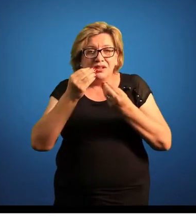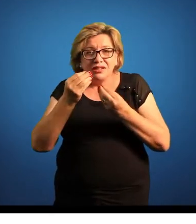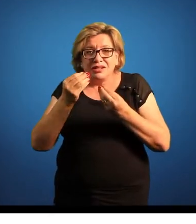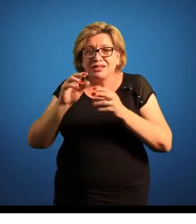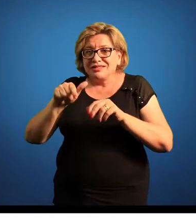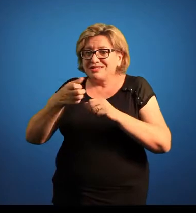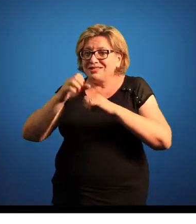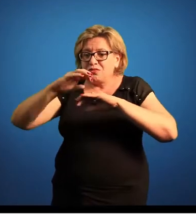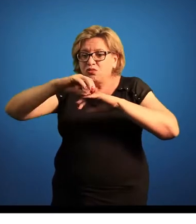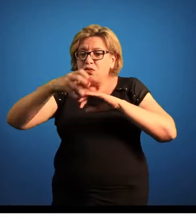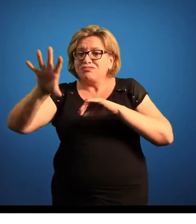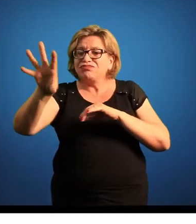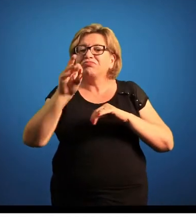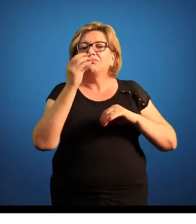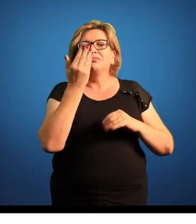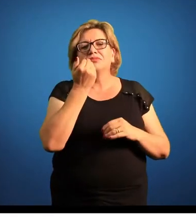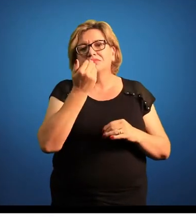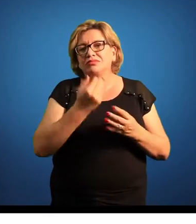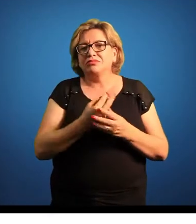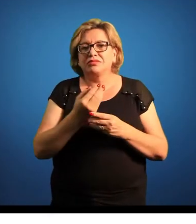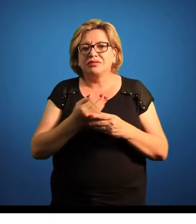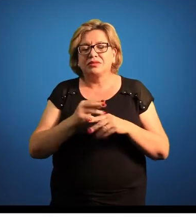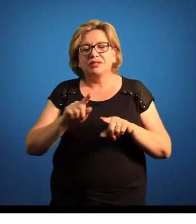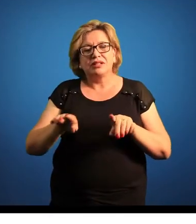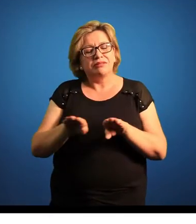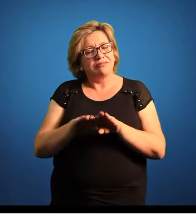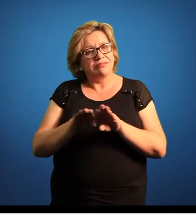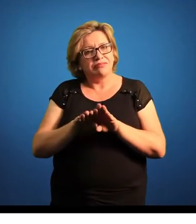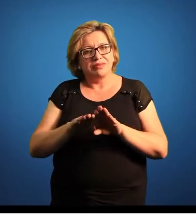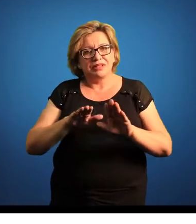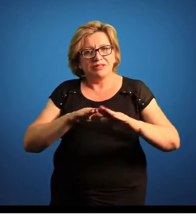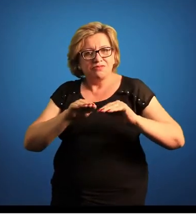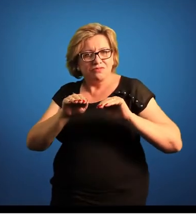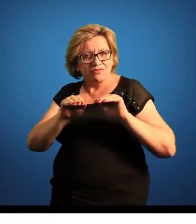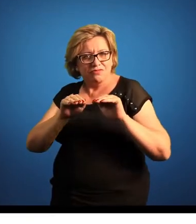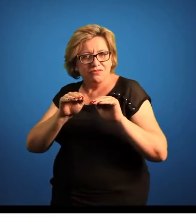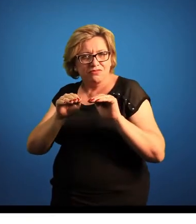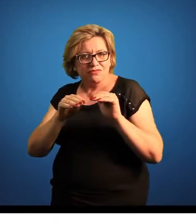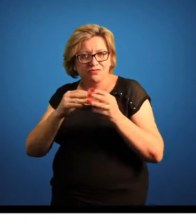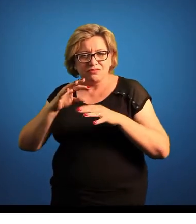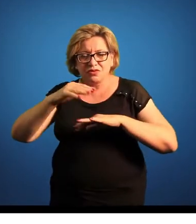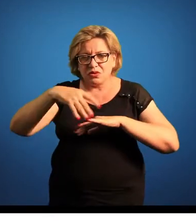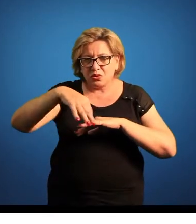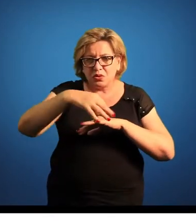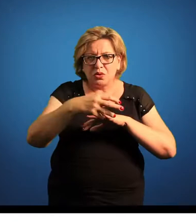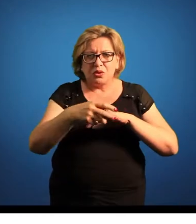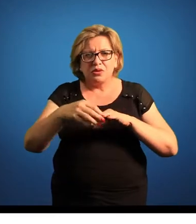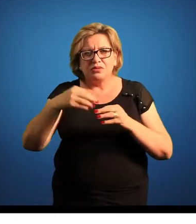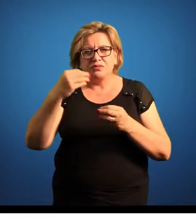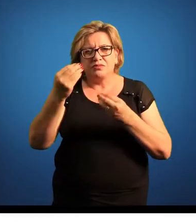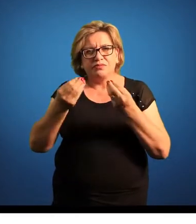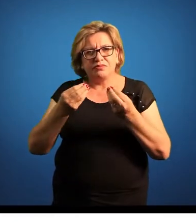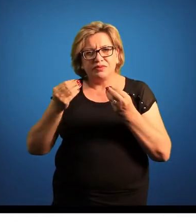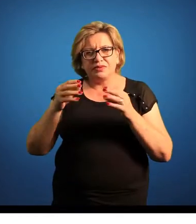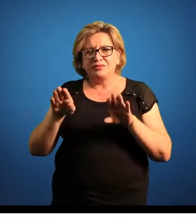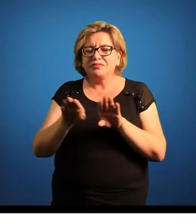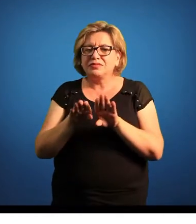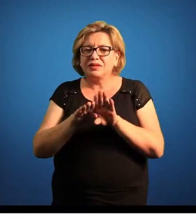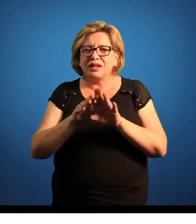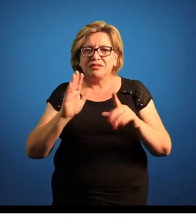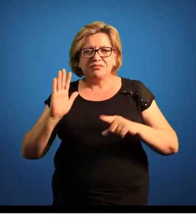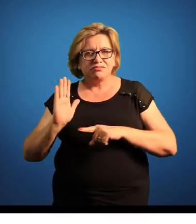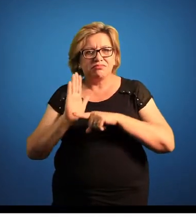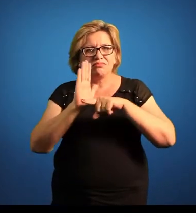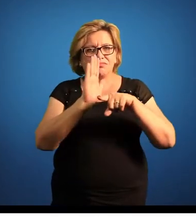né? Então ele fica protegido. Por outro lado, ele se movimentando nos tentáculos da anêmona, ele está oxigenando,